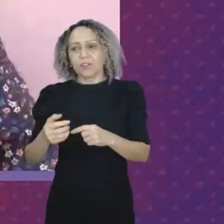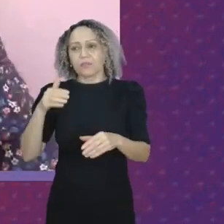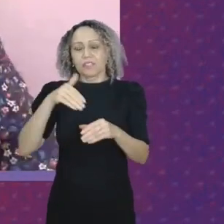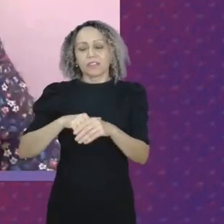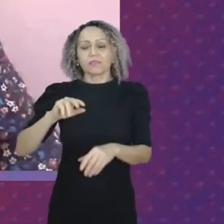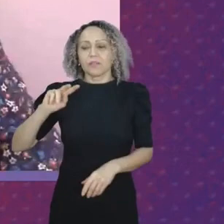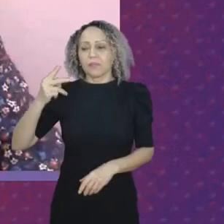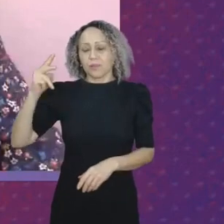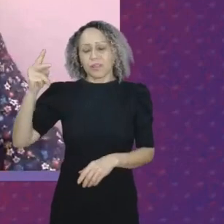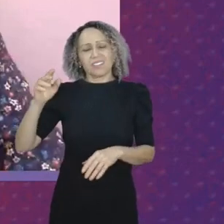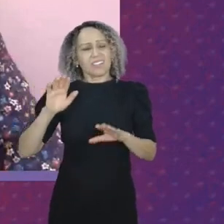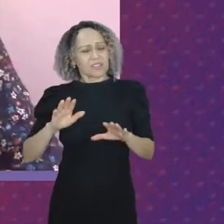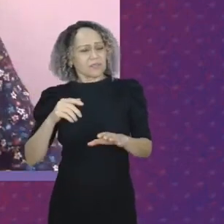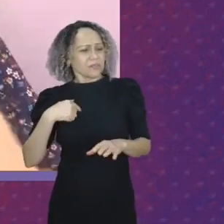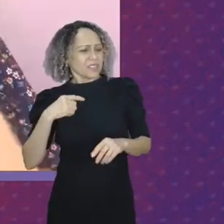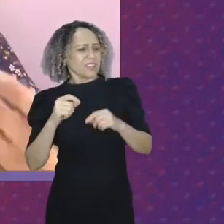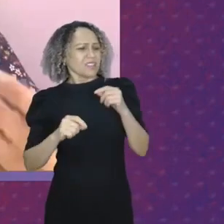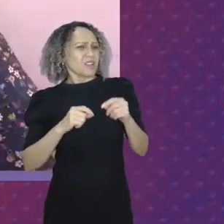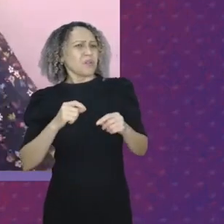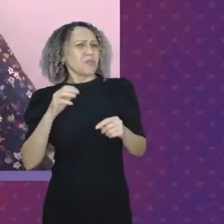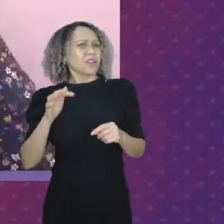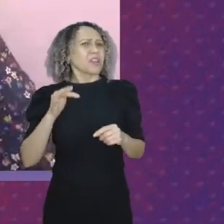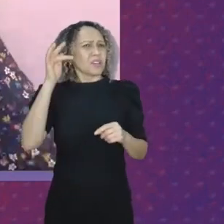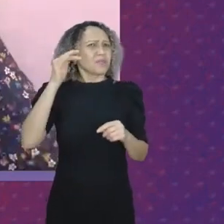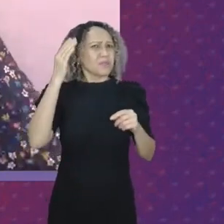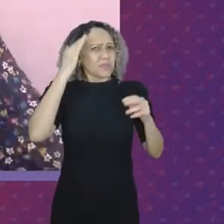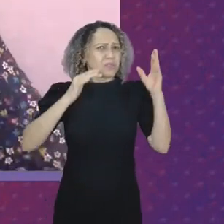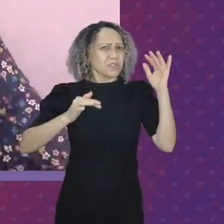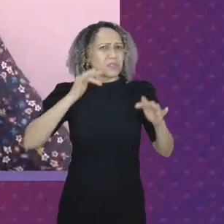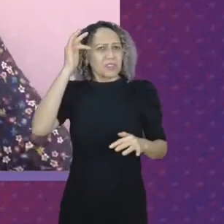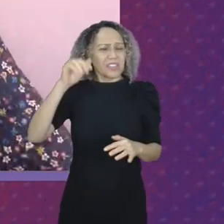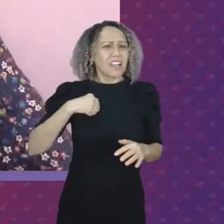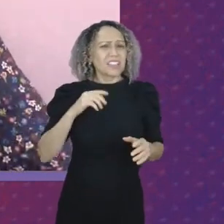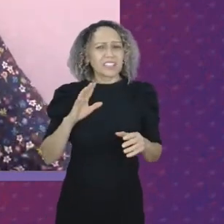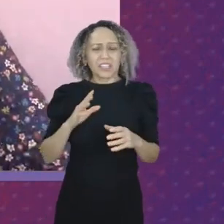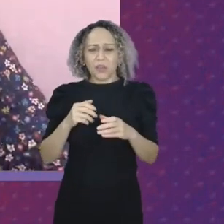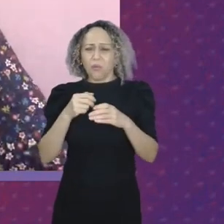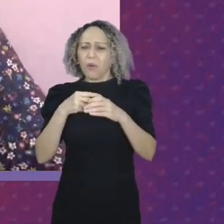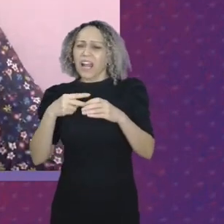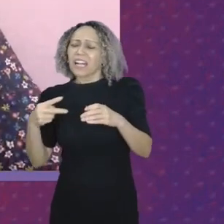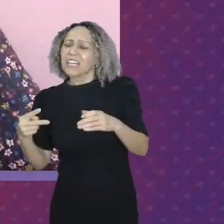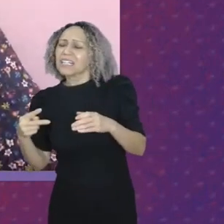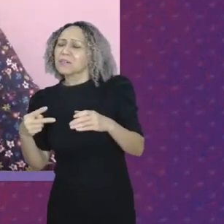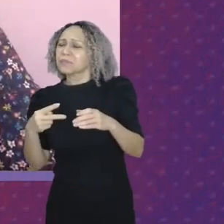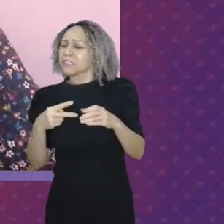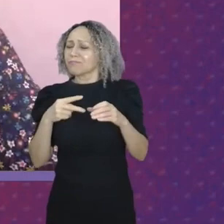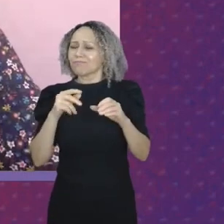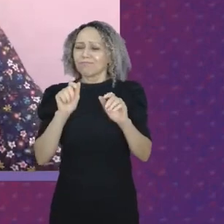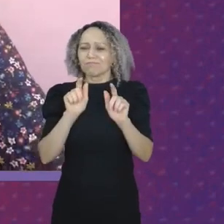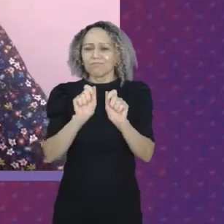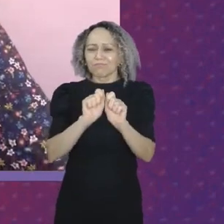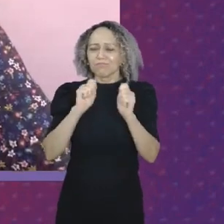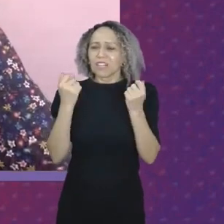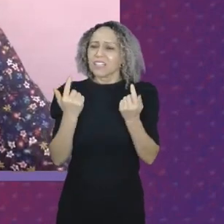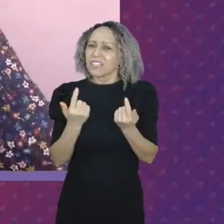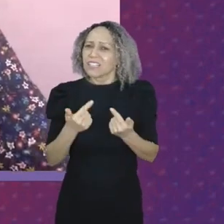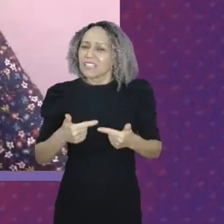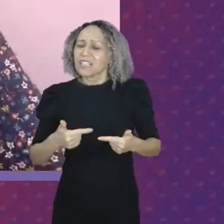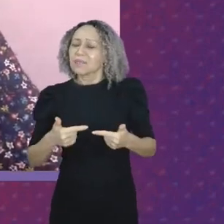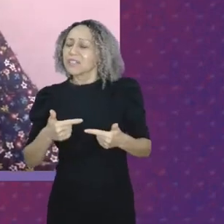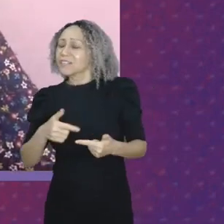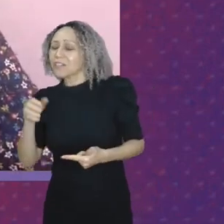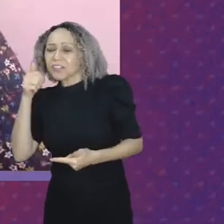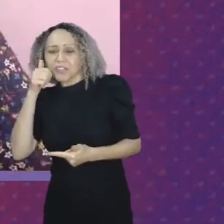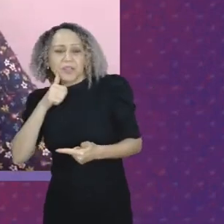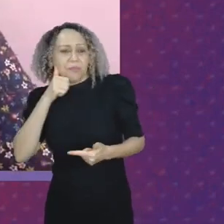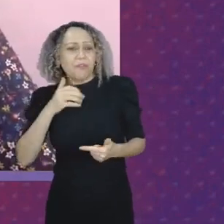Câmara toda de mulheres? Por que a gente não pode sonhar que mais gente jovem ocupe esse espaço? E nesse sentido, eu valorizo muito as ações que o